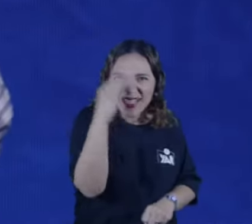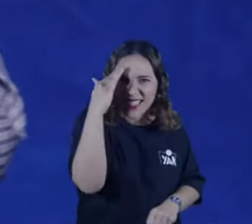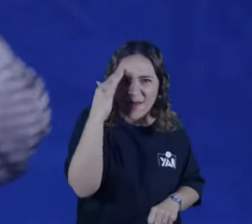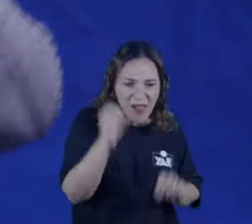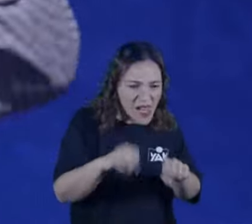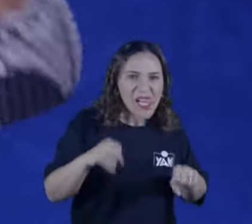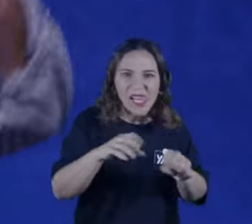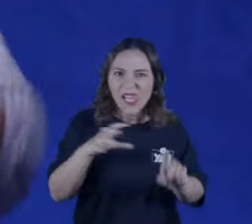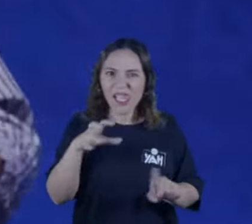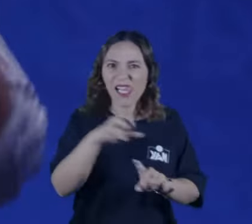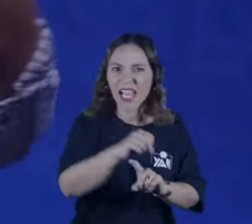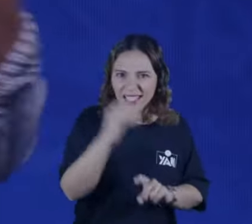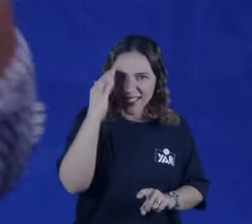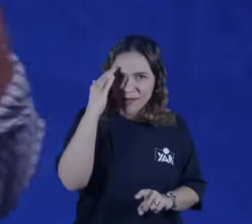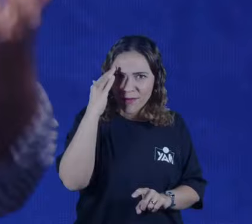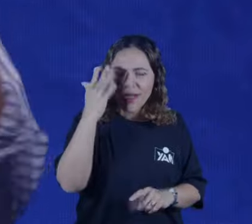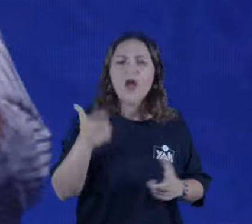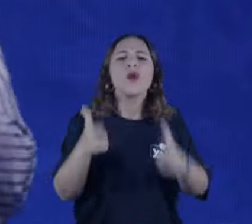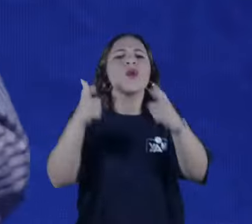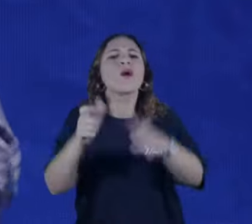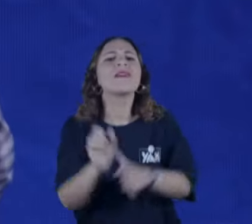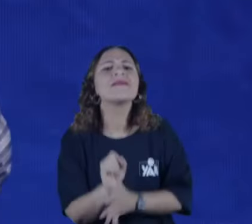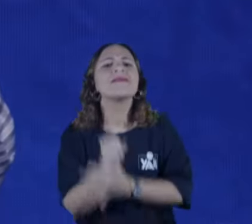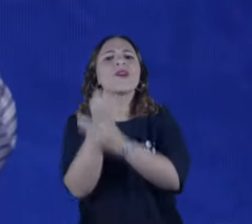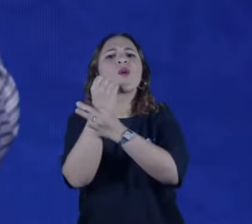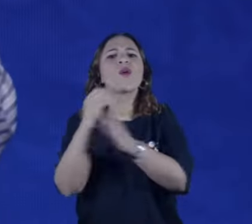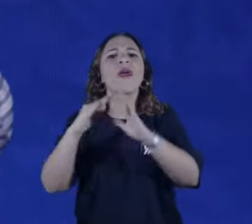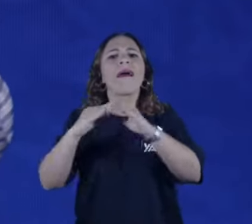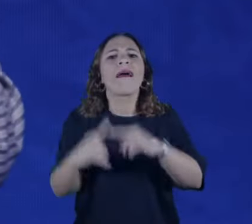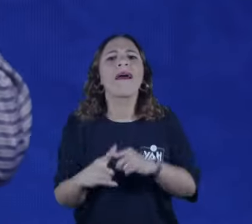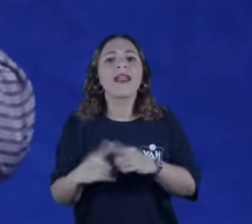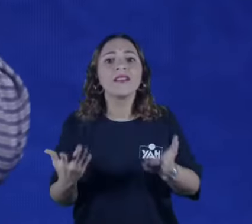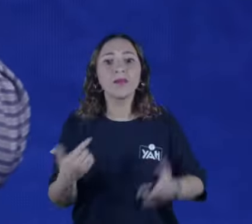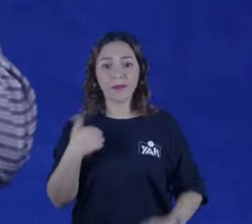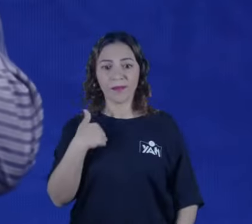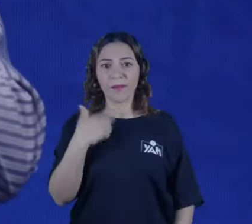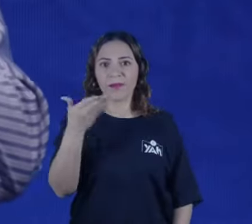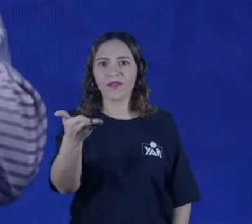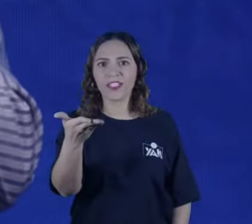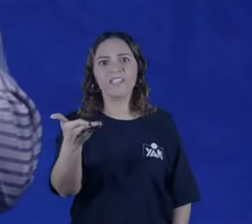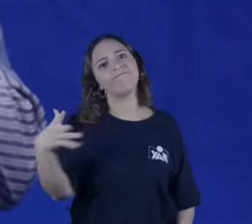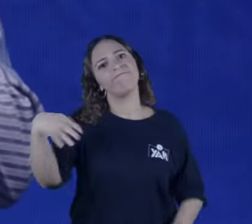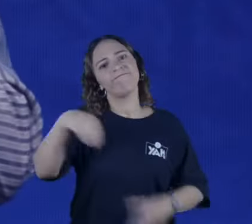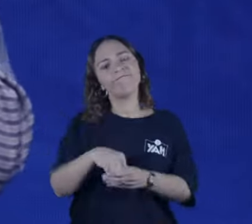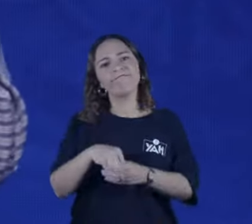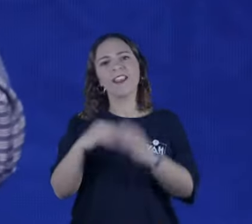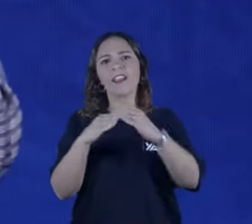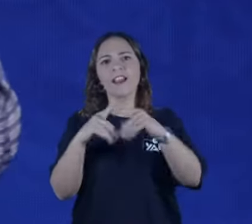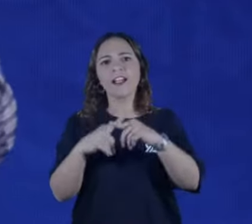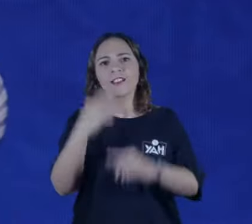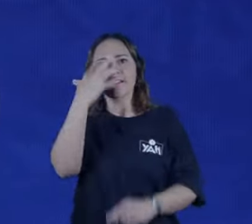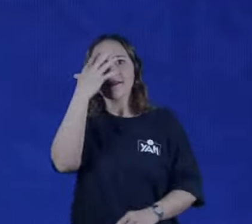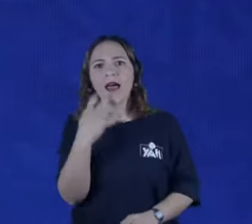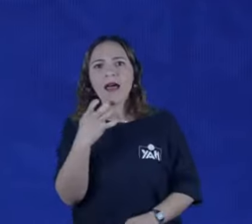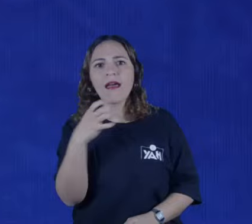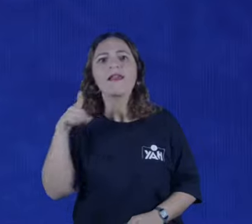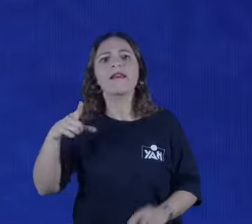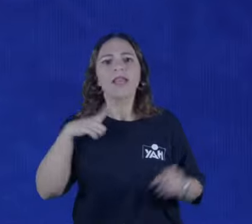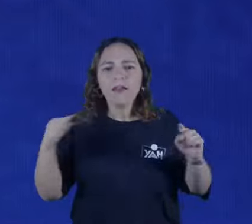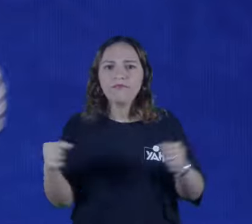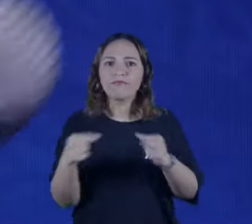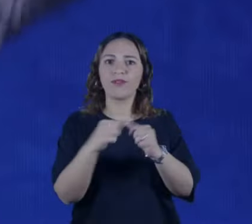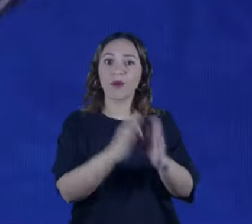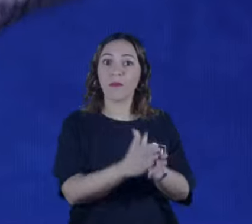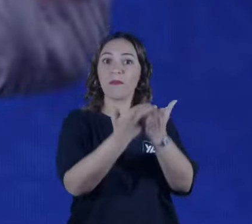Sabe qual é o lugar mais seguro para a igreja? Para você é numa igreja sólida, cujo fundamento é